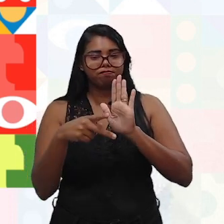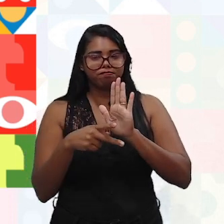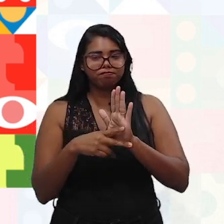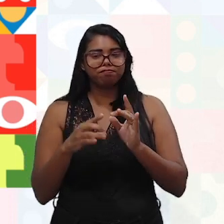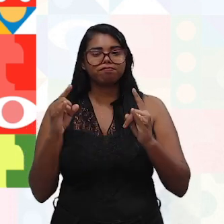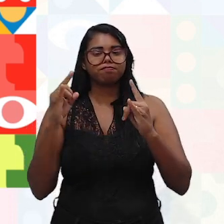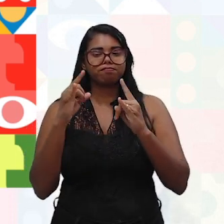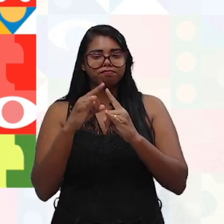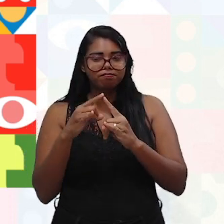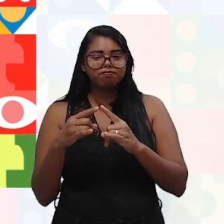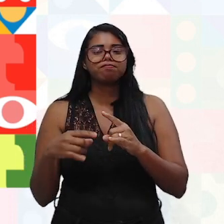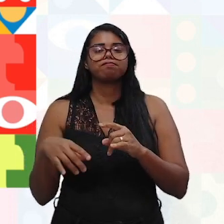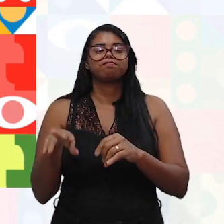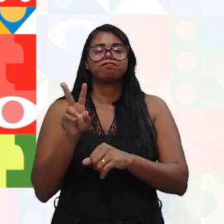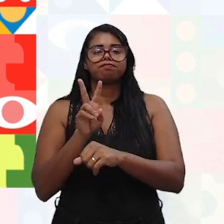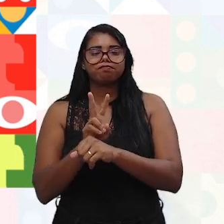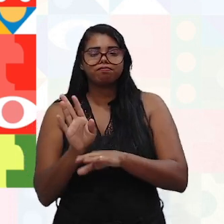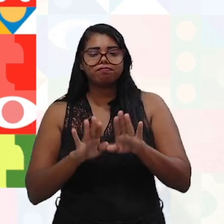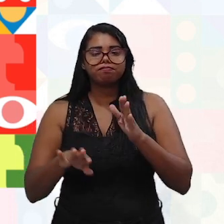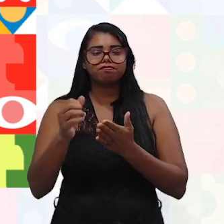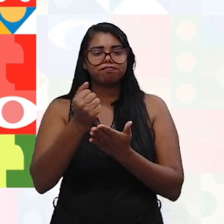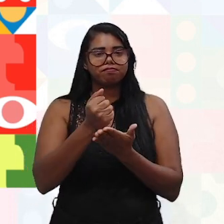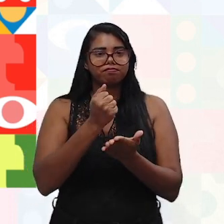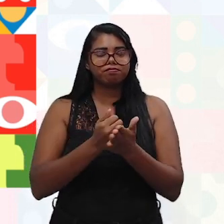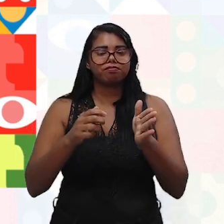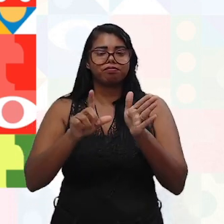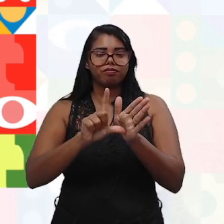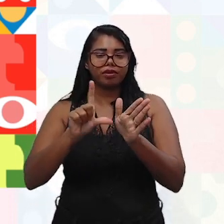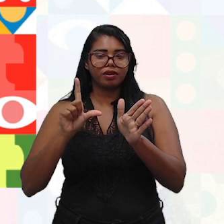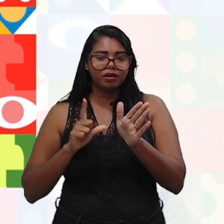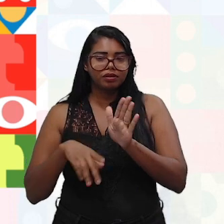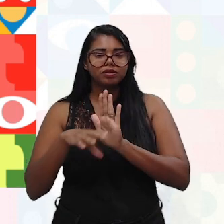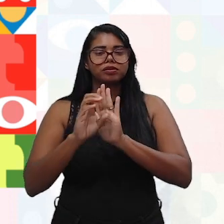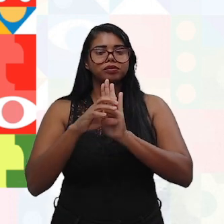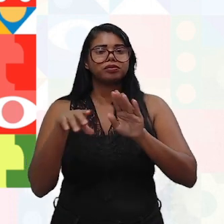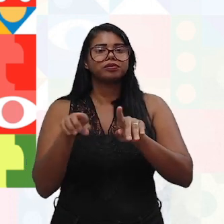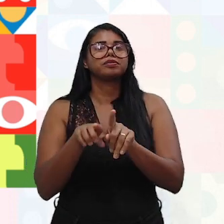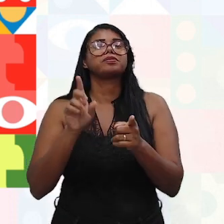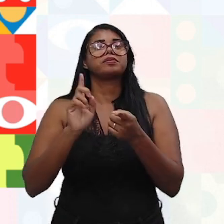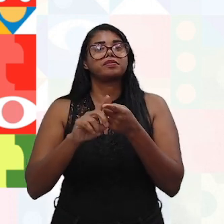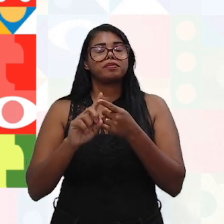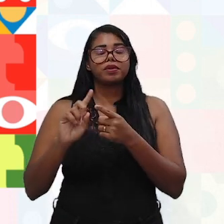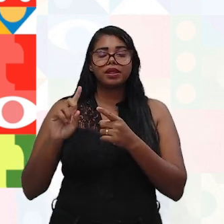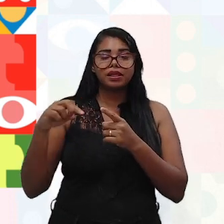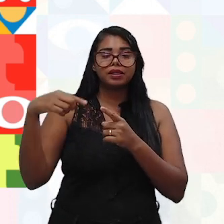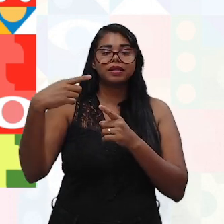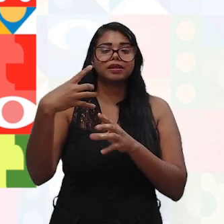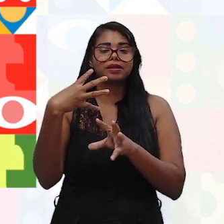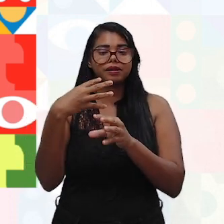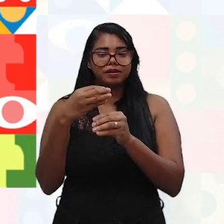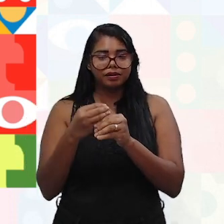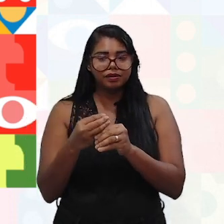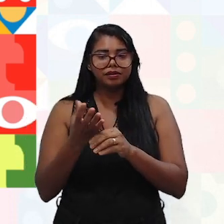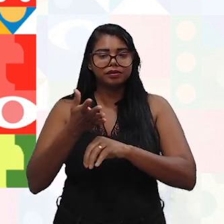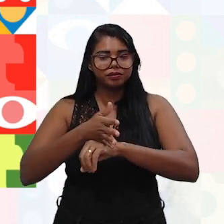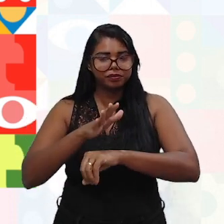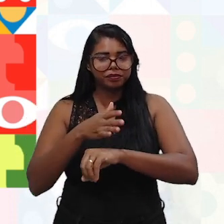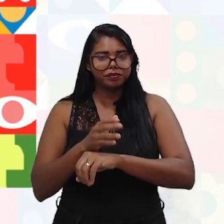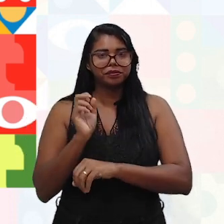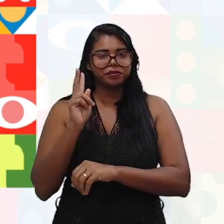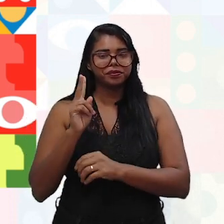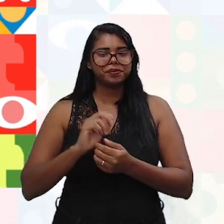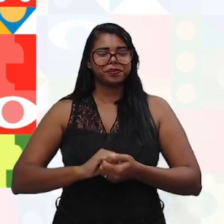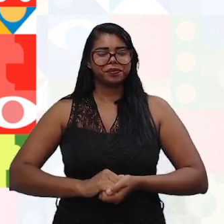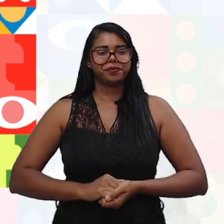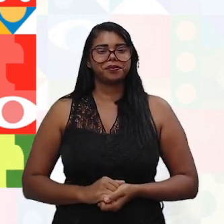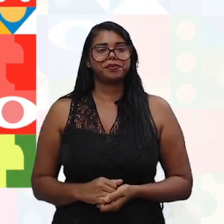de conservação e preservação. Então, antes a gente vai conceituar e depois a gente vai colocar a mão na massa. Já